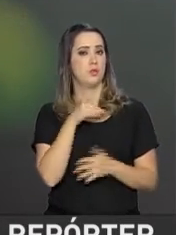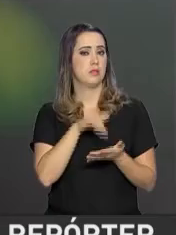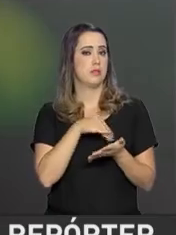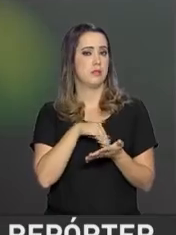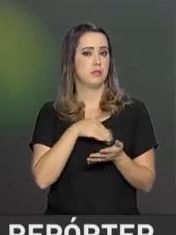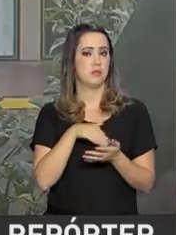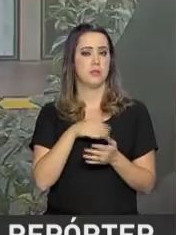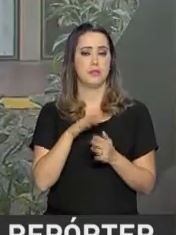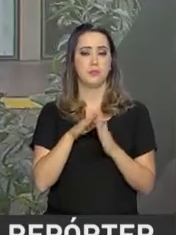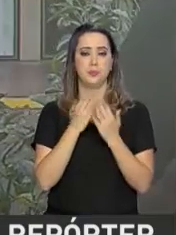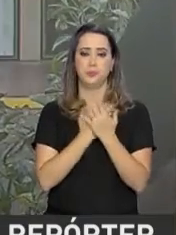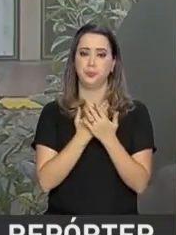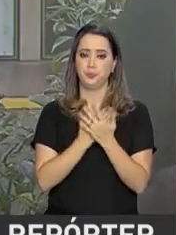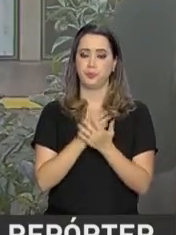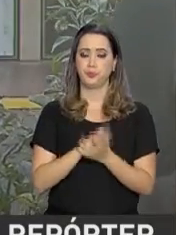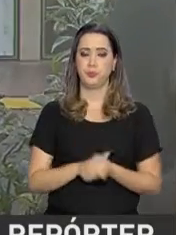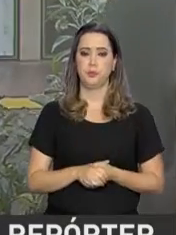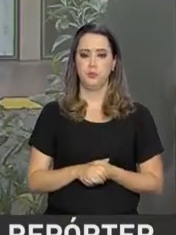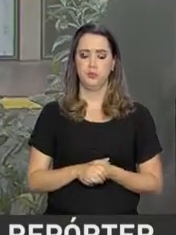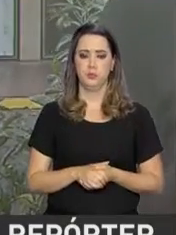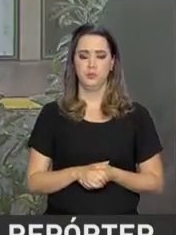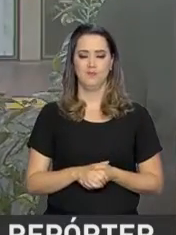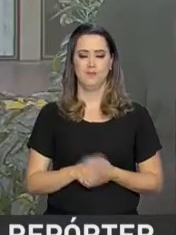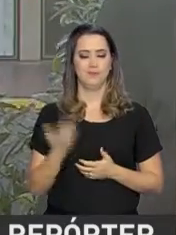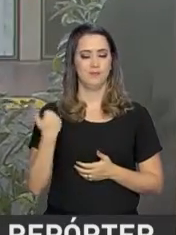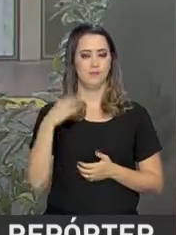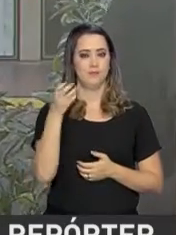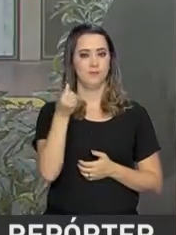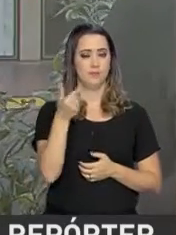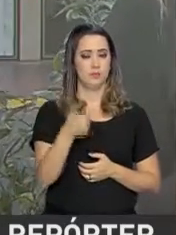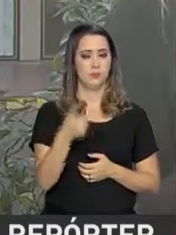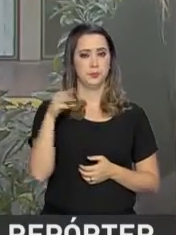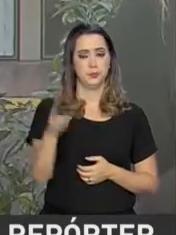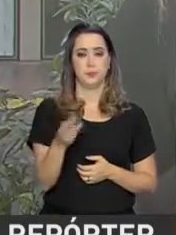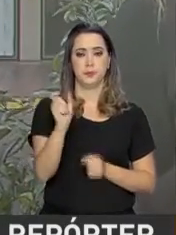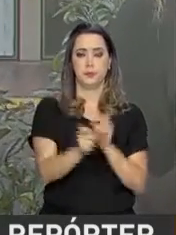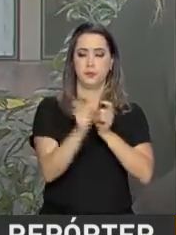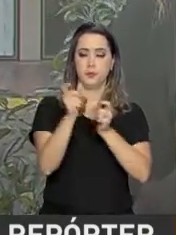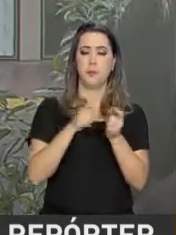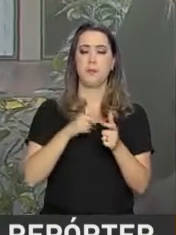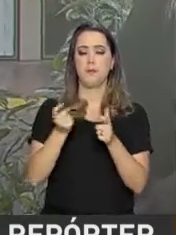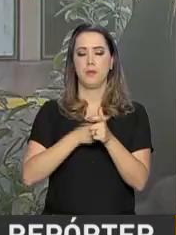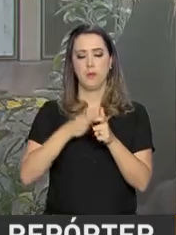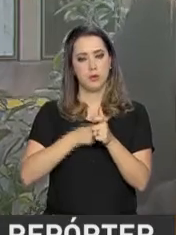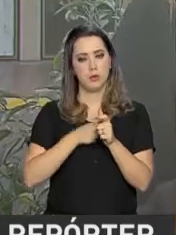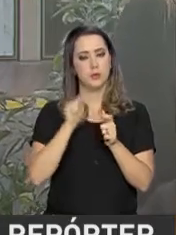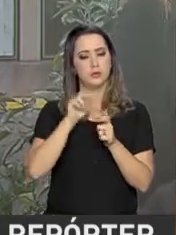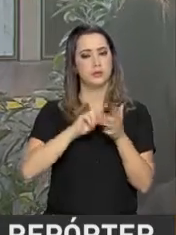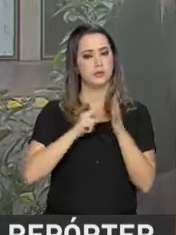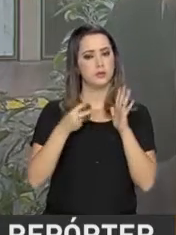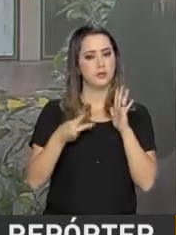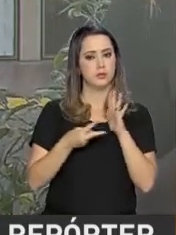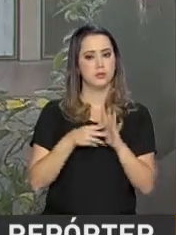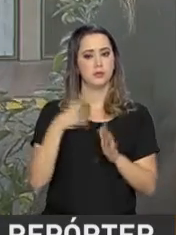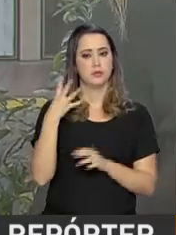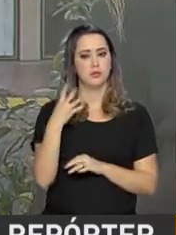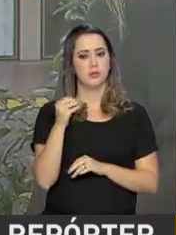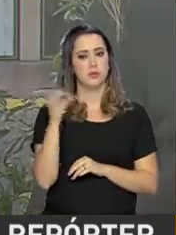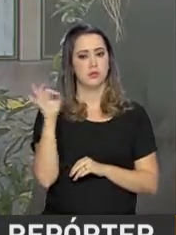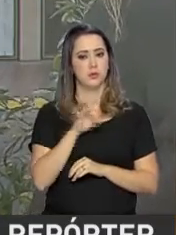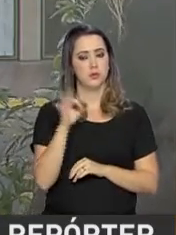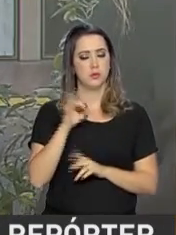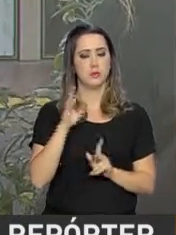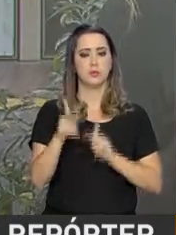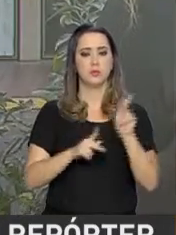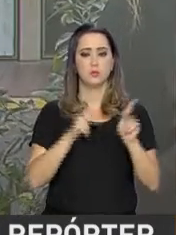o filho na escola mais de 62 milhões de brasileiros estão endividados isso significa 40%